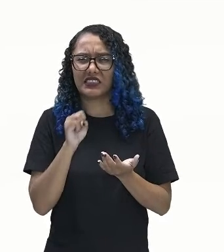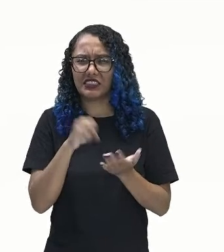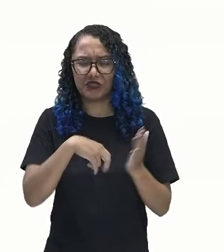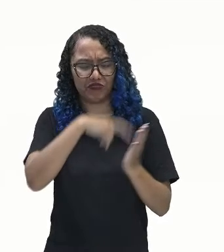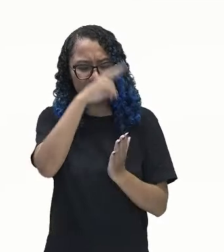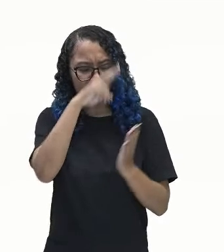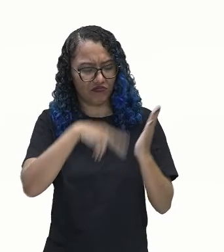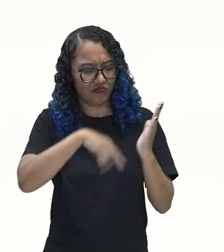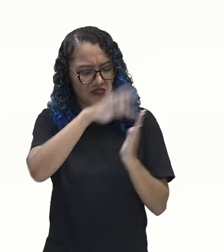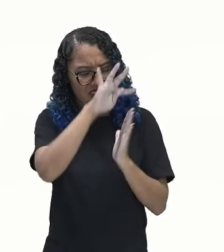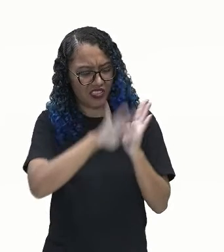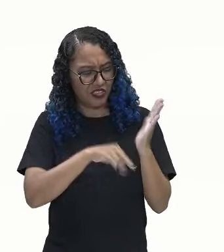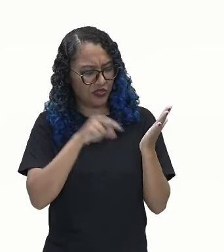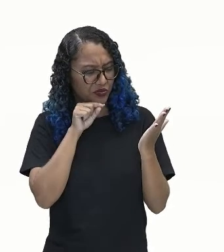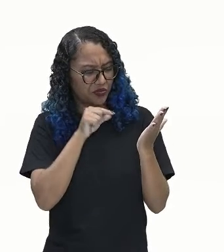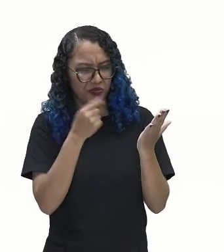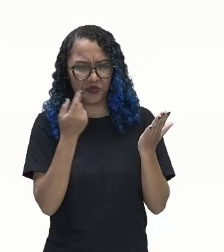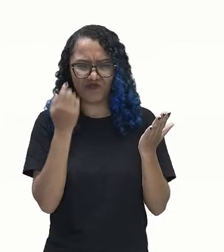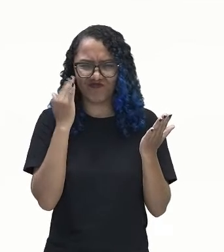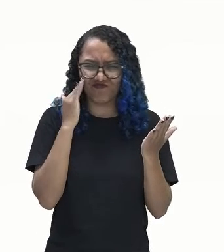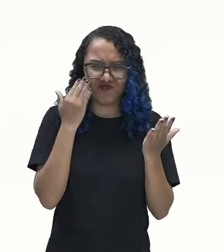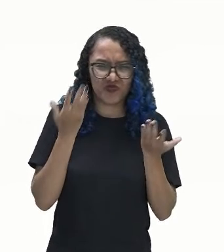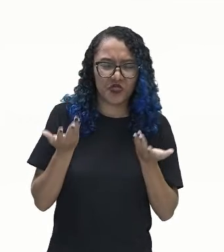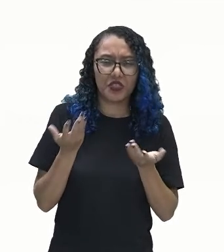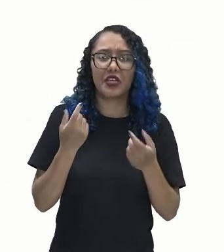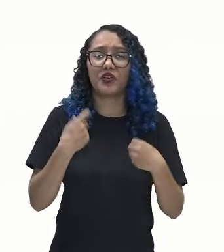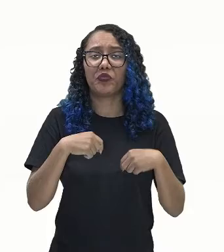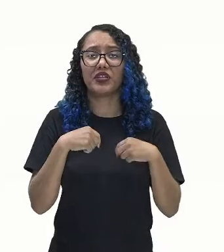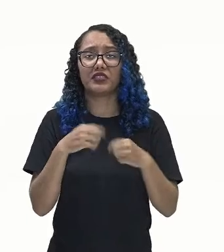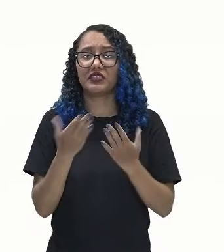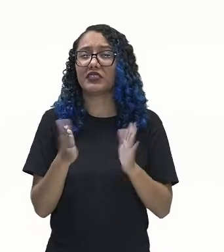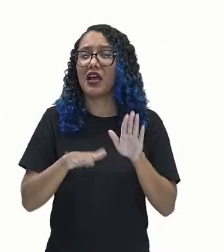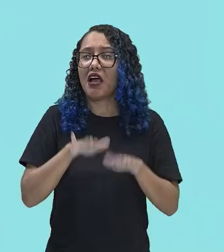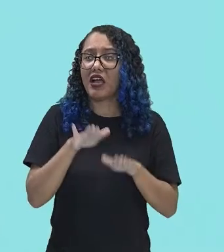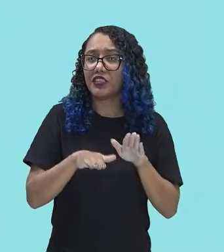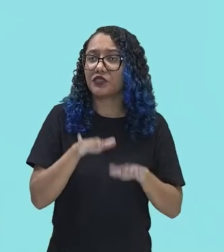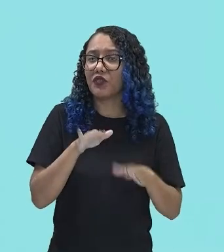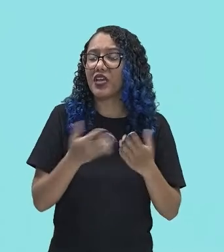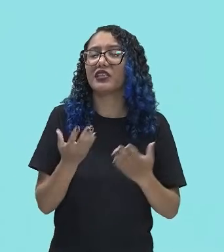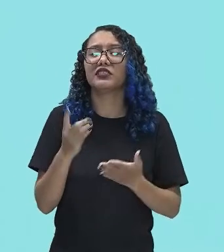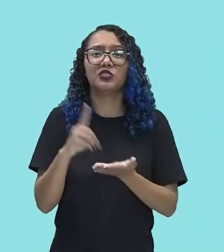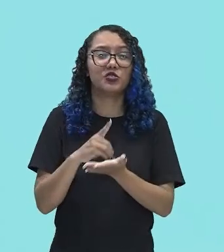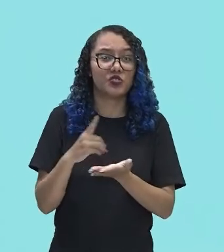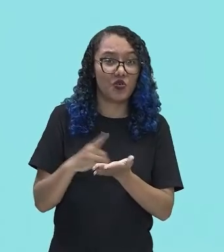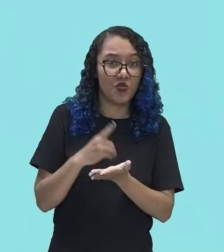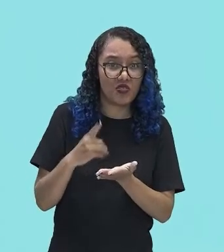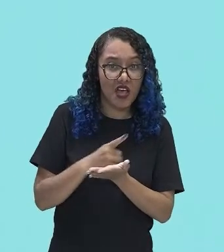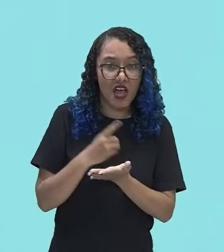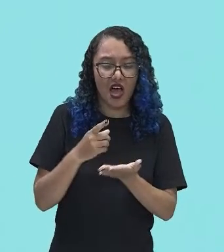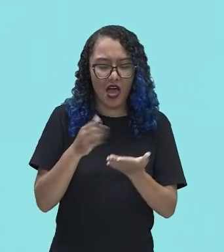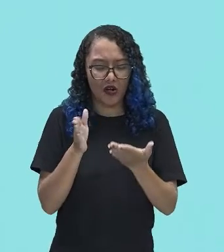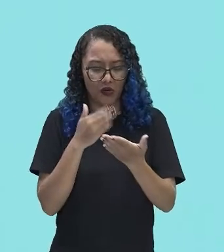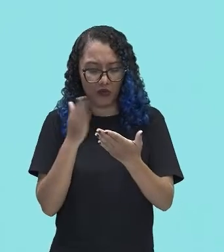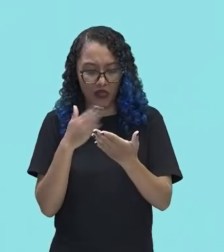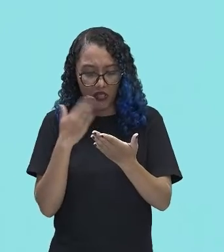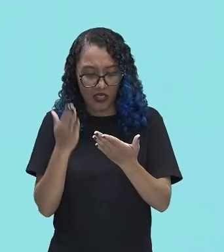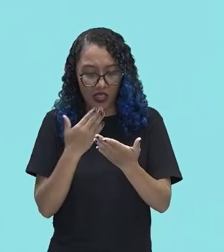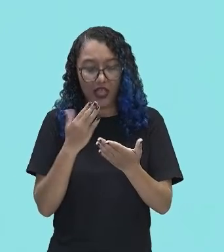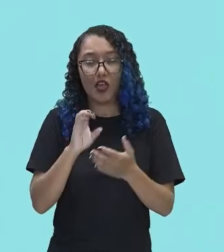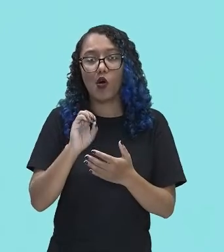meu Deus, o que é? A gente precisa ali até às vezes do auxílio de um dicionário ou recorrer a algo mais